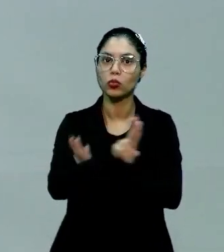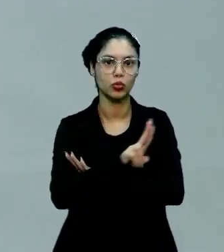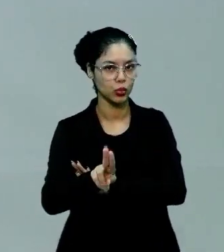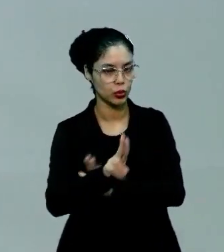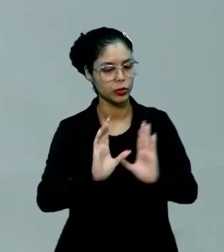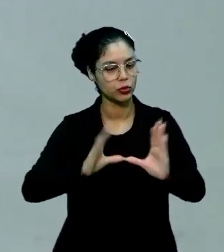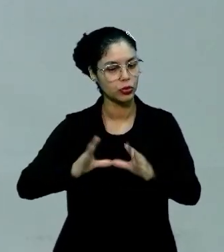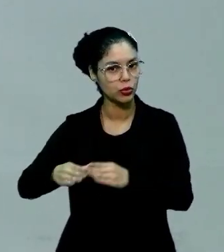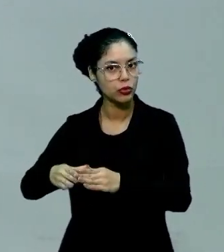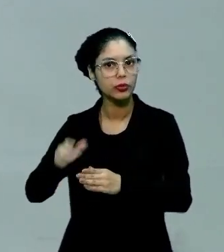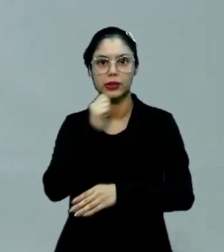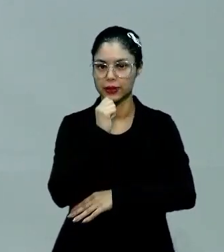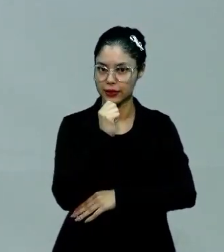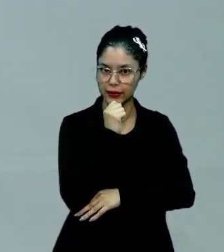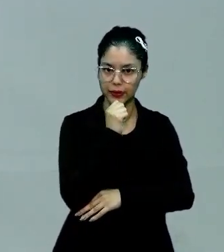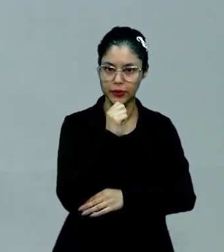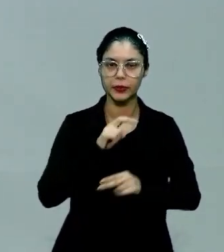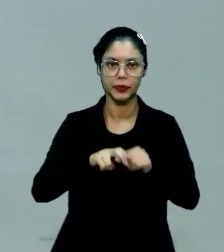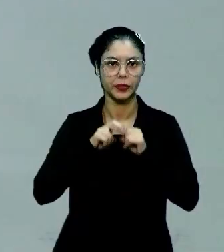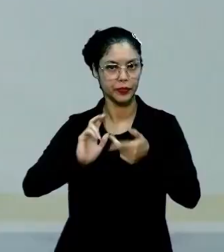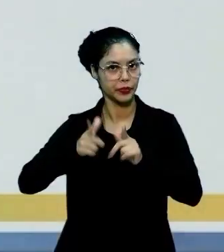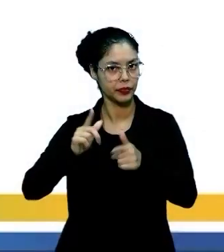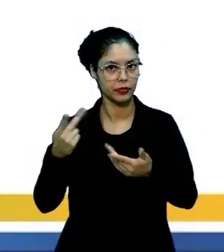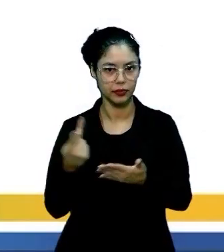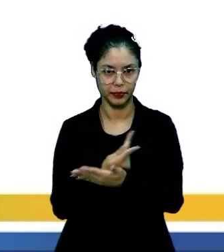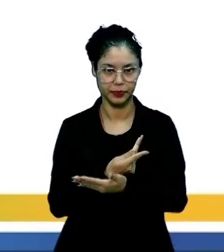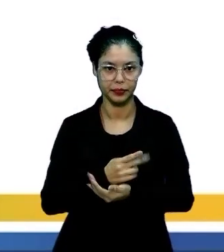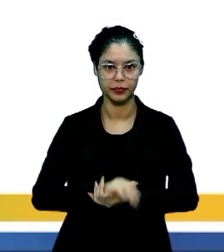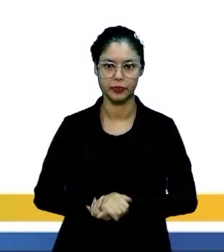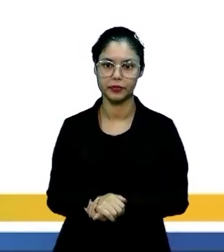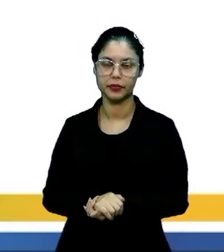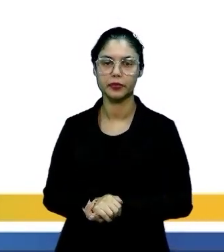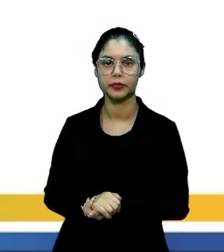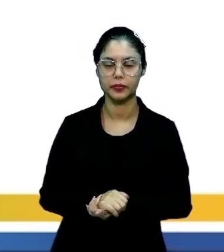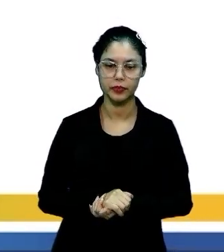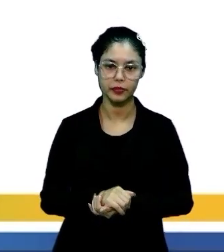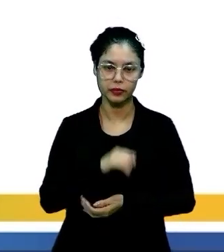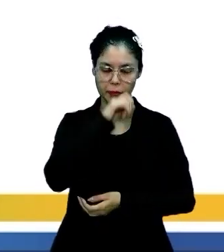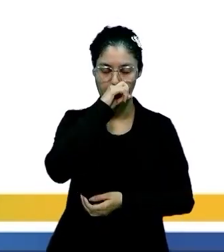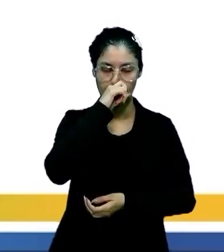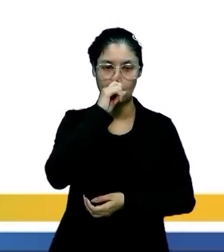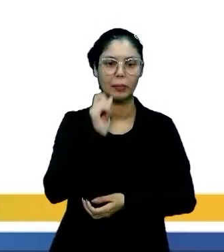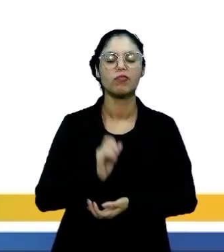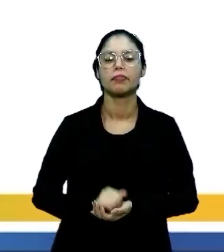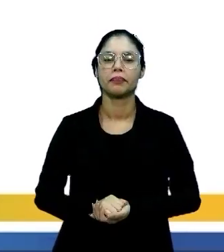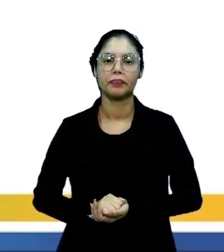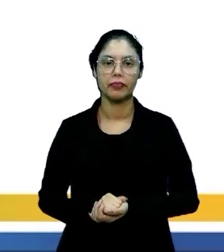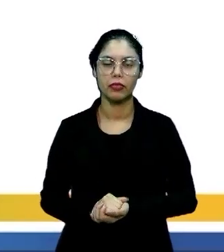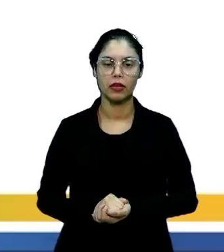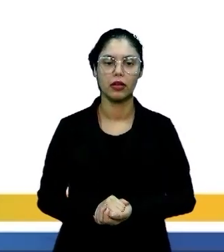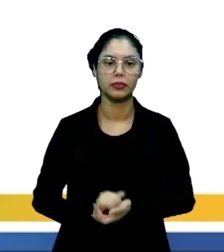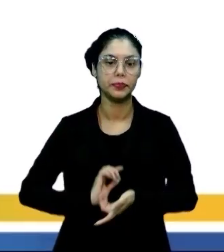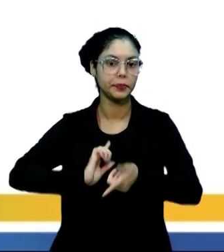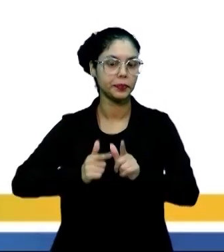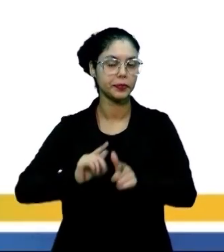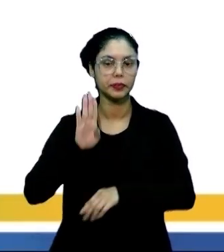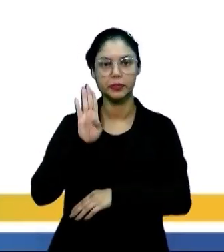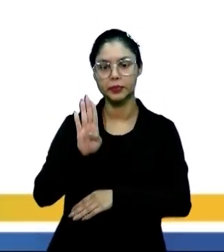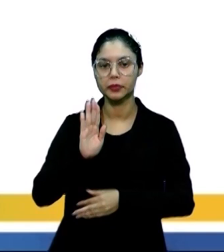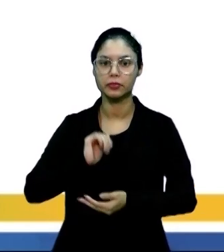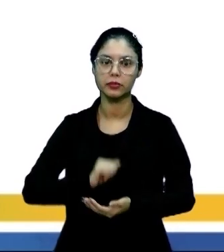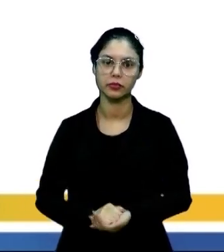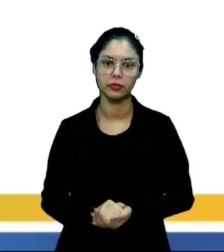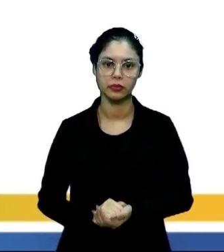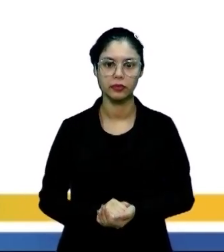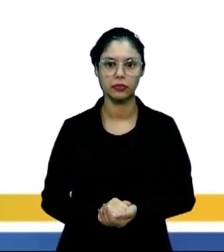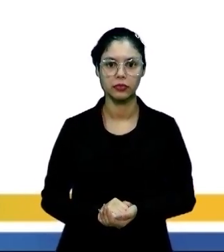dessas bandas. Portanto, a letra A não é a nossa alternativa correta, ok? Na letra B, nós temos